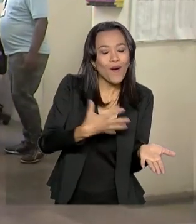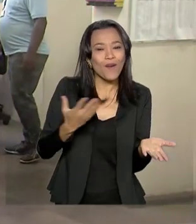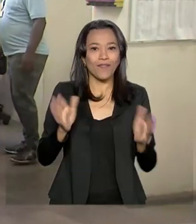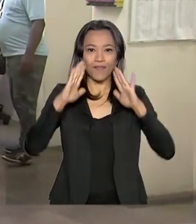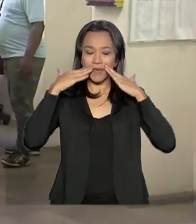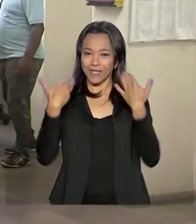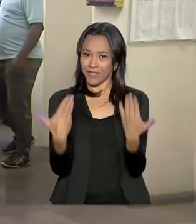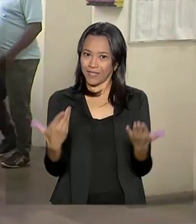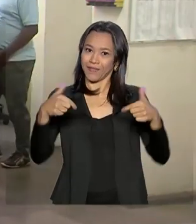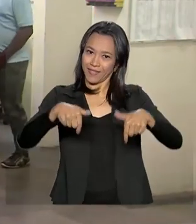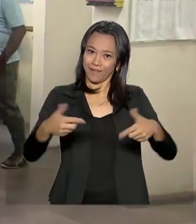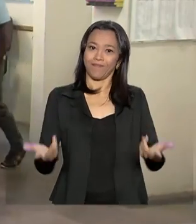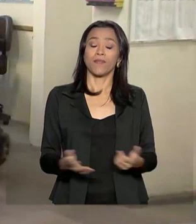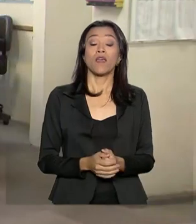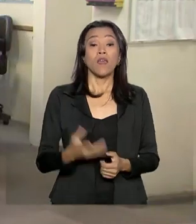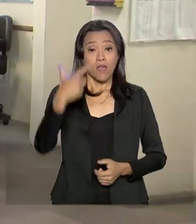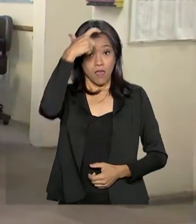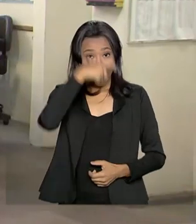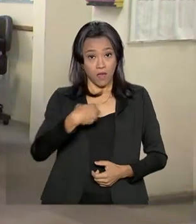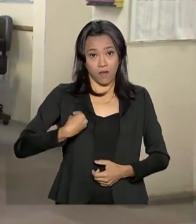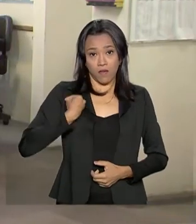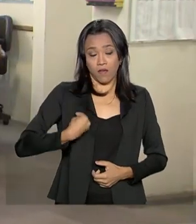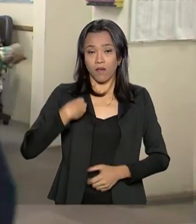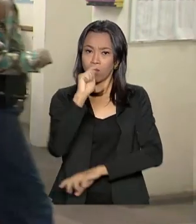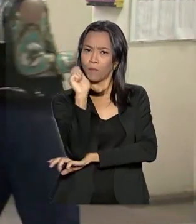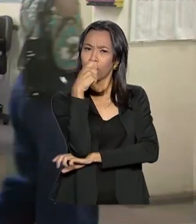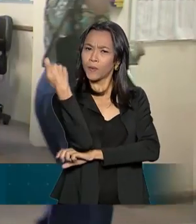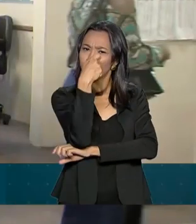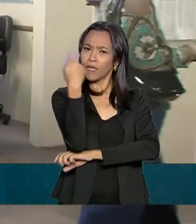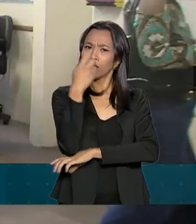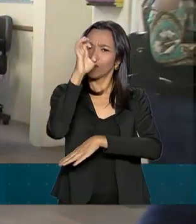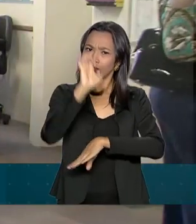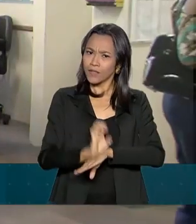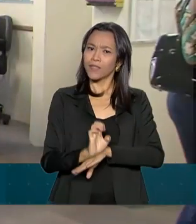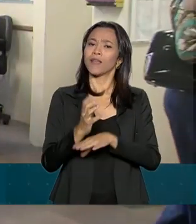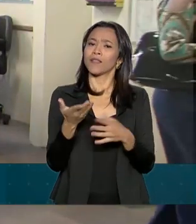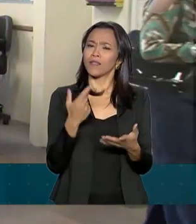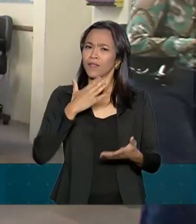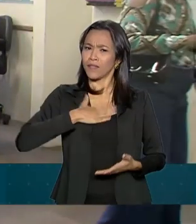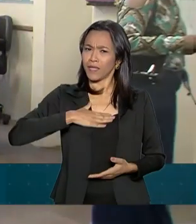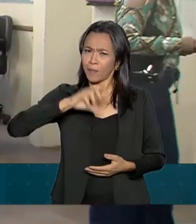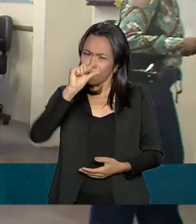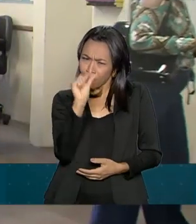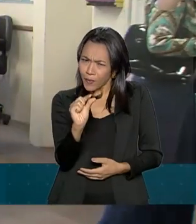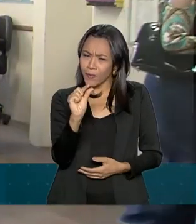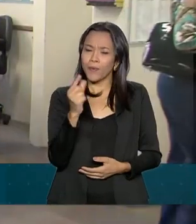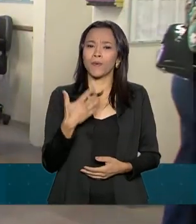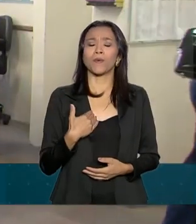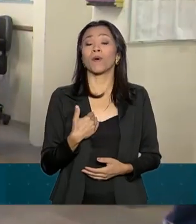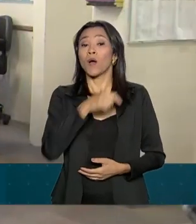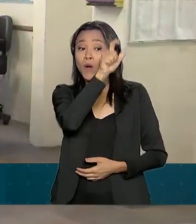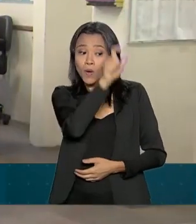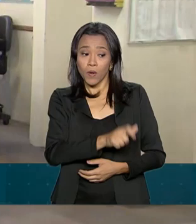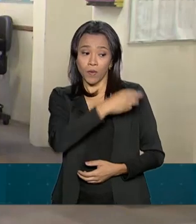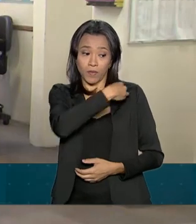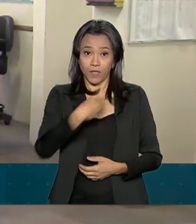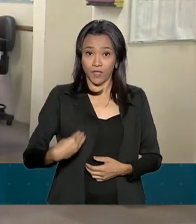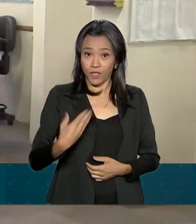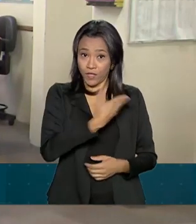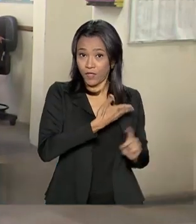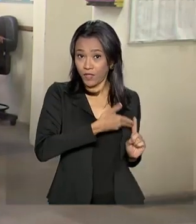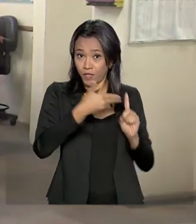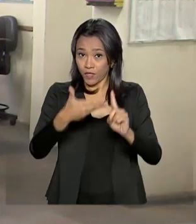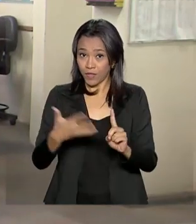Brasil. Eu estou em Porto Alegre, no Rio Grande do Sul, onde daqui a pouquinho o ministro Luiz Henrique Mandetta, da